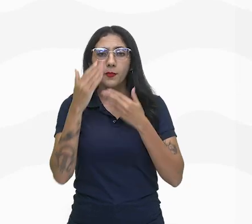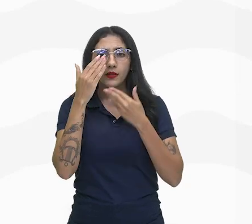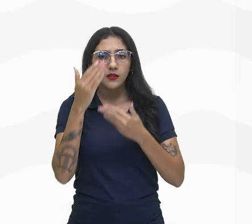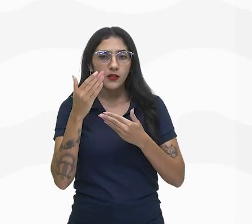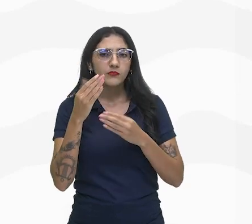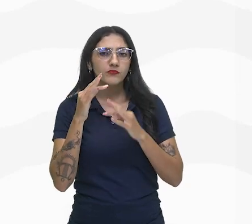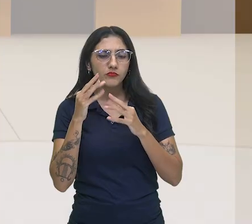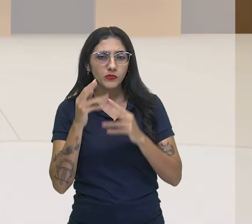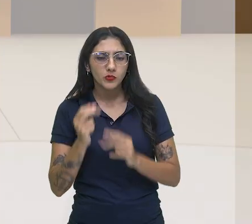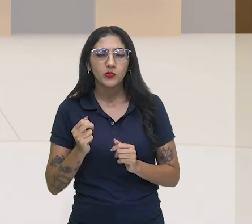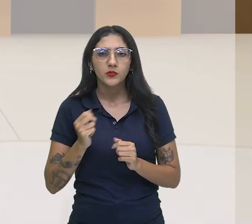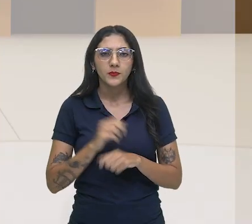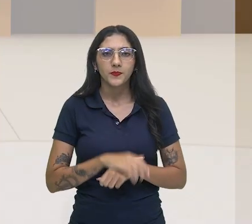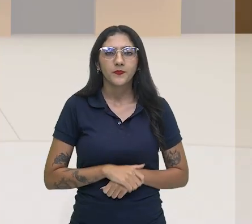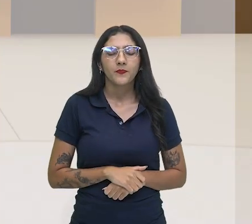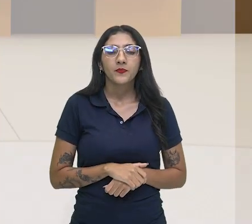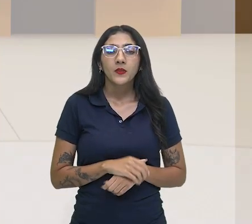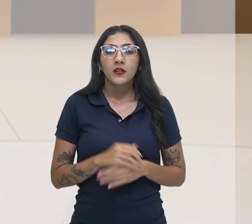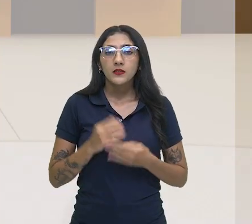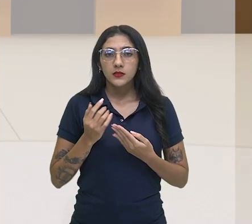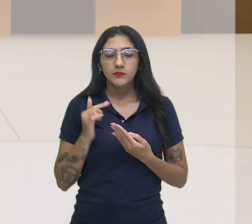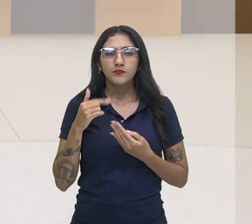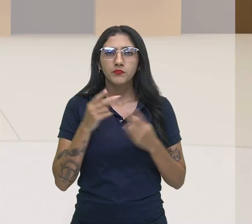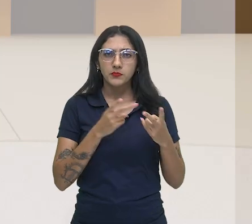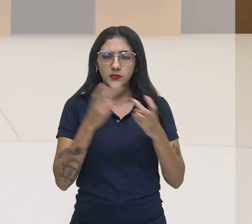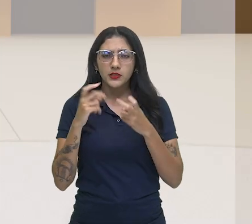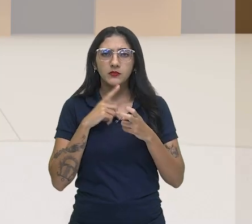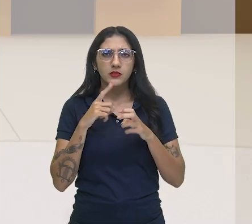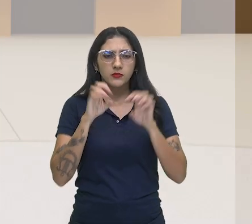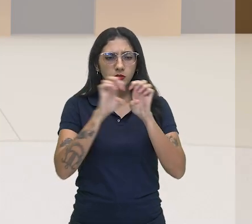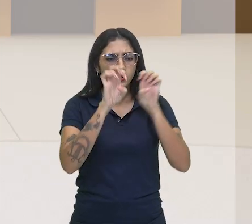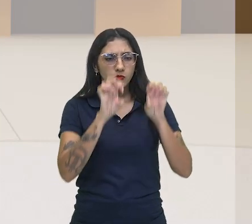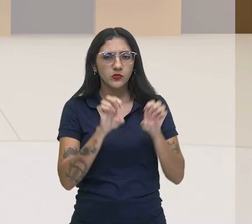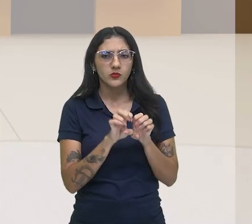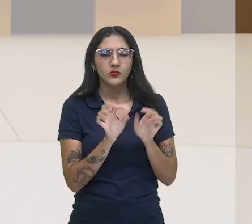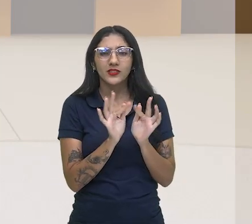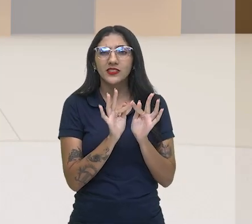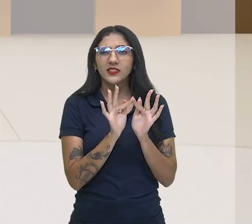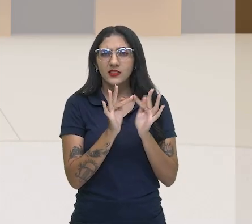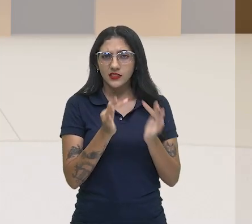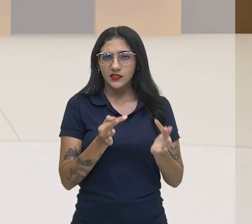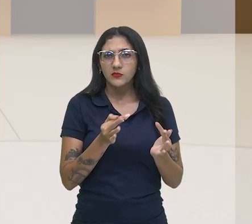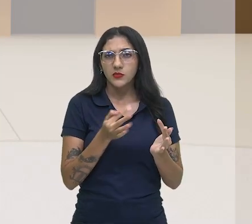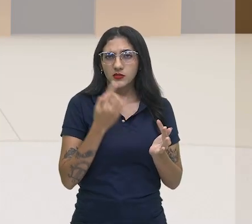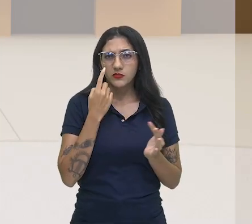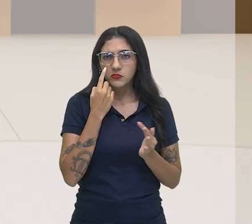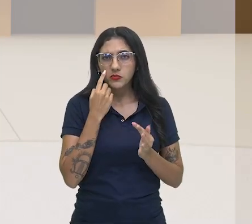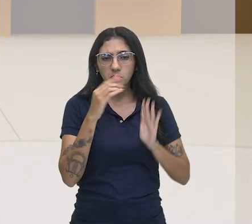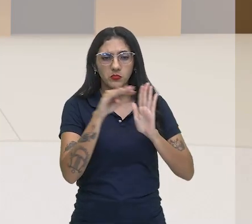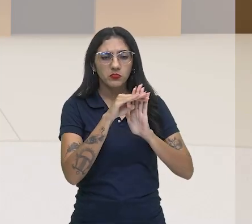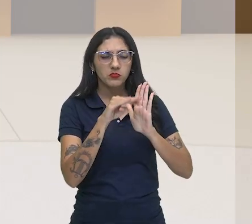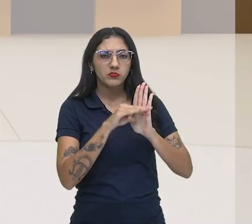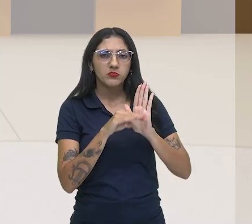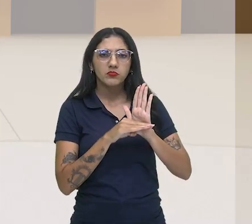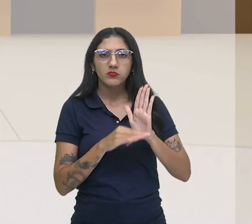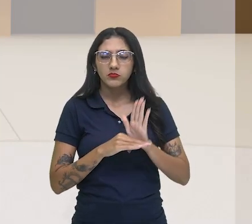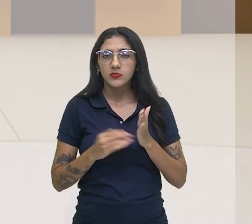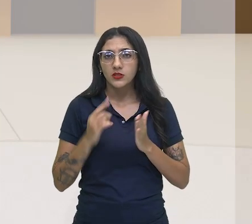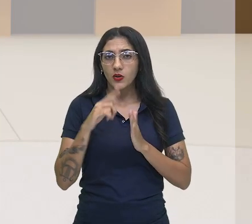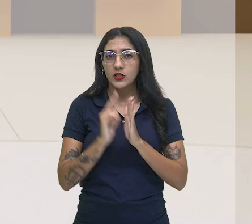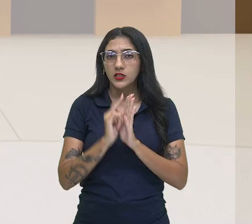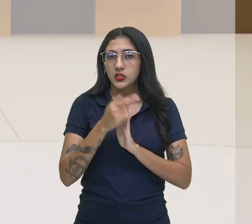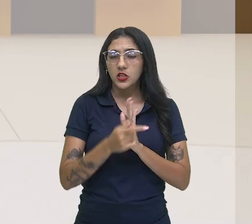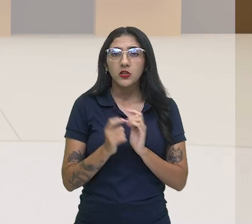Marta. E aqui a gente consegue perceber uma estrutura muito simples que nós apresentamos de um gênero que pode abordar